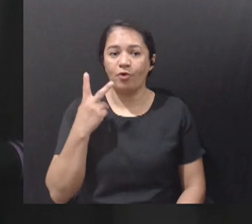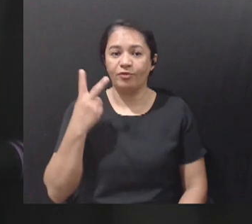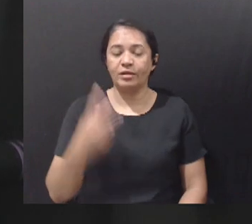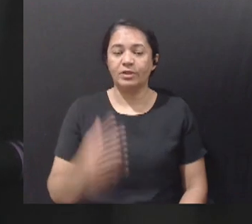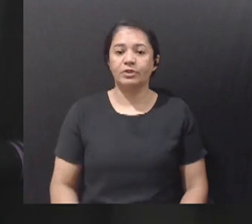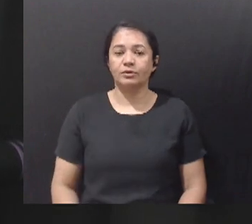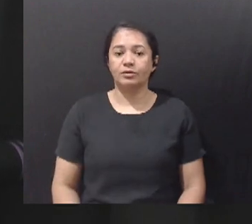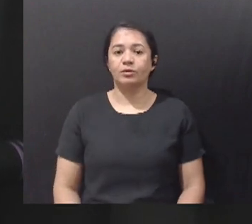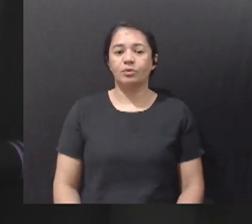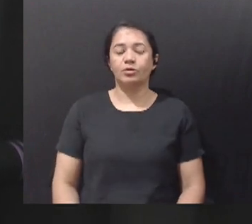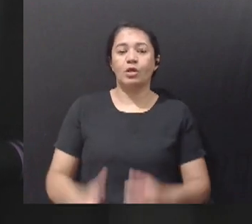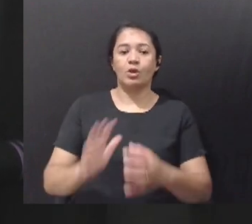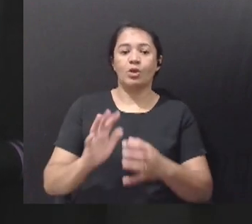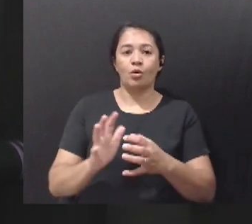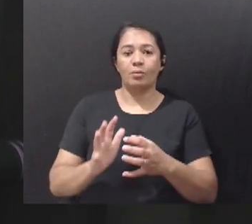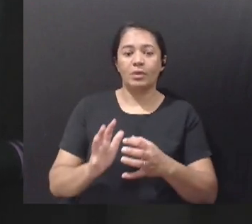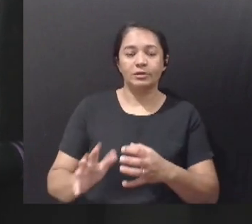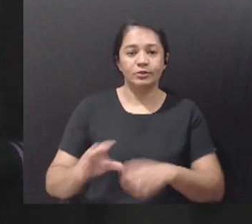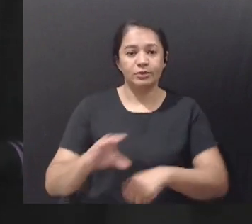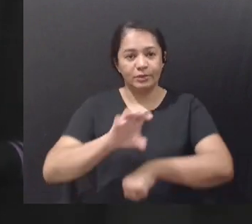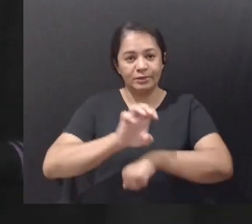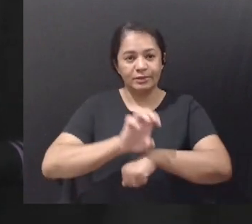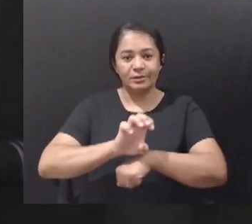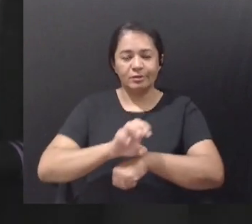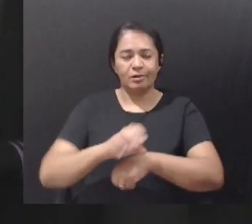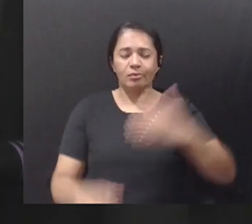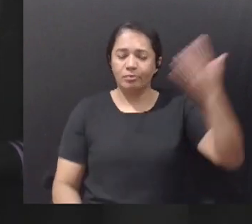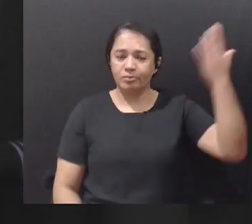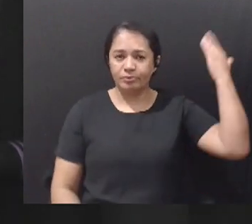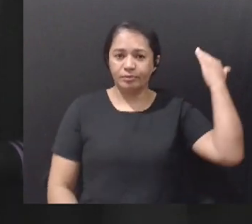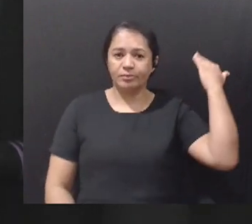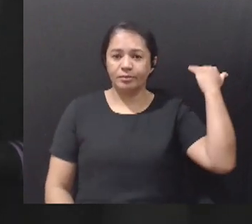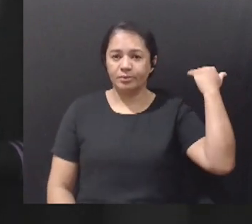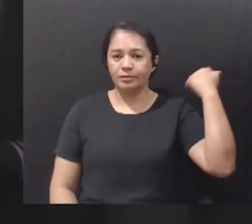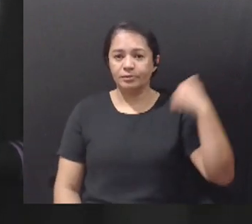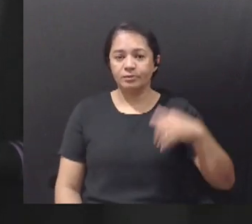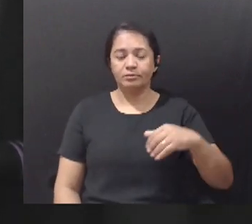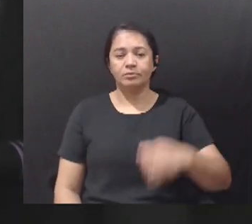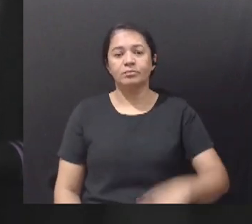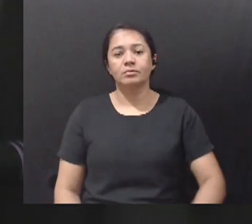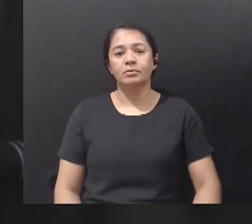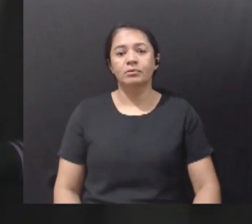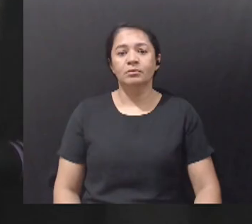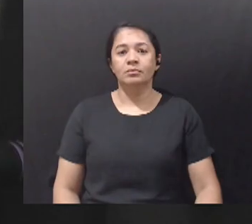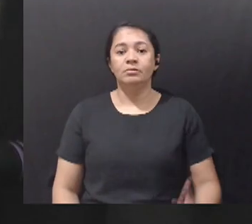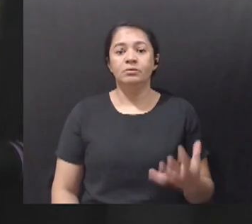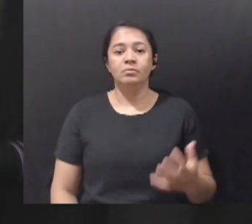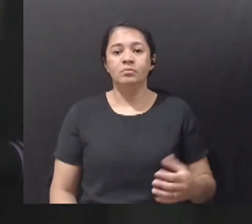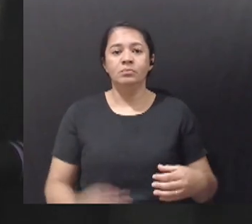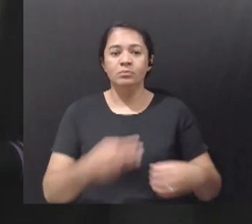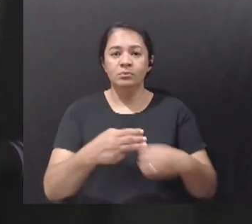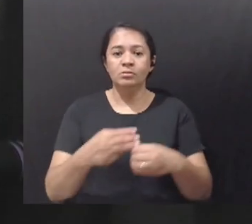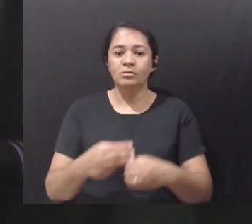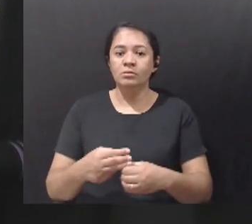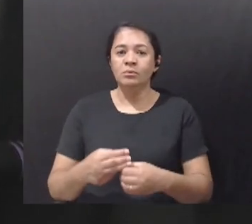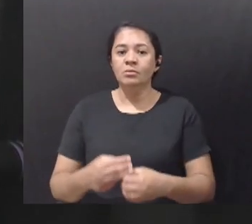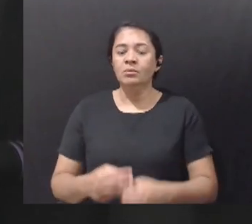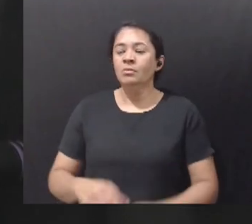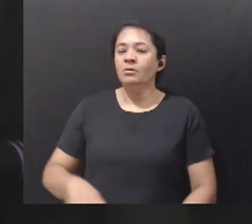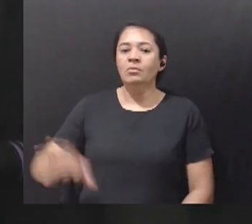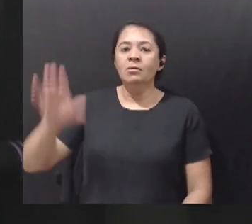partido estadual, naquela época, e o partido a nível nacional, queria que os municípios lançassem candidatos a